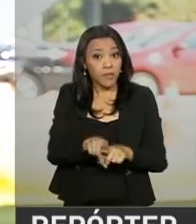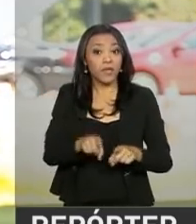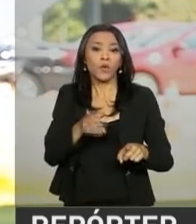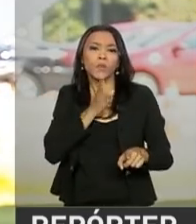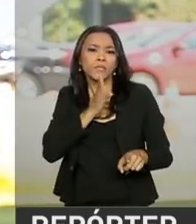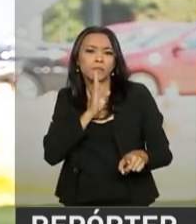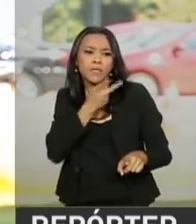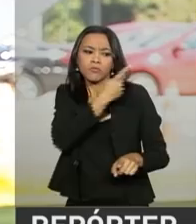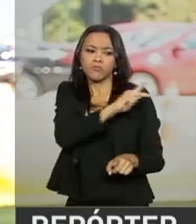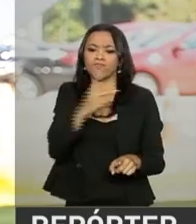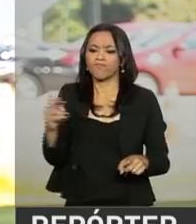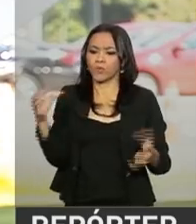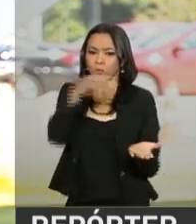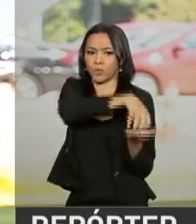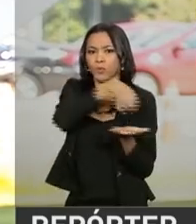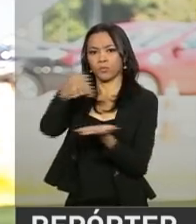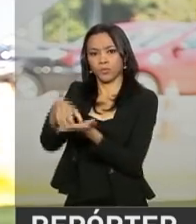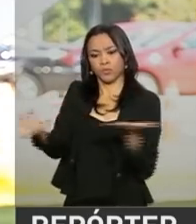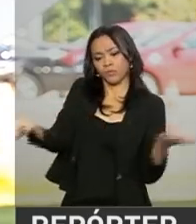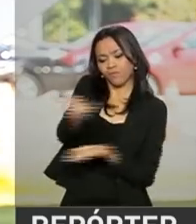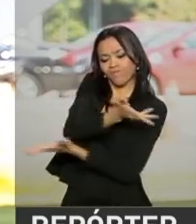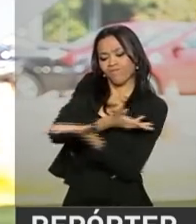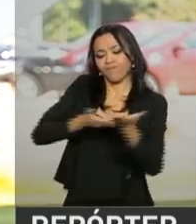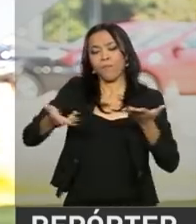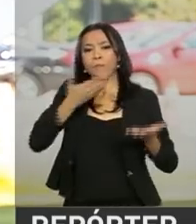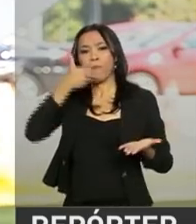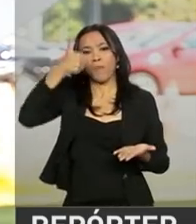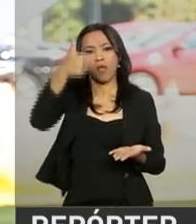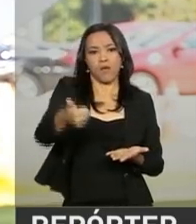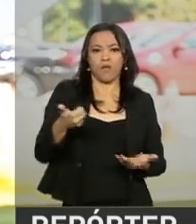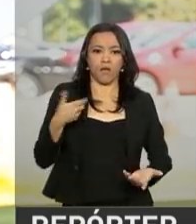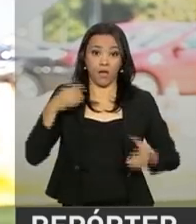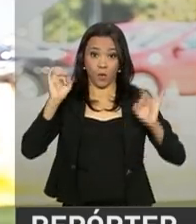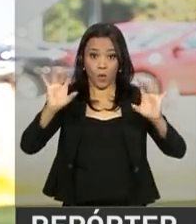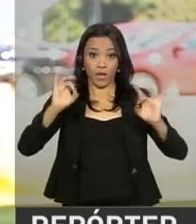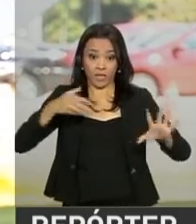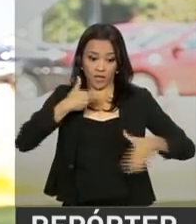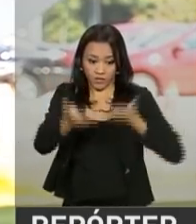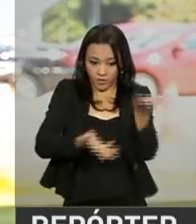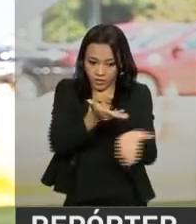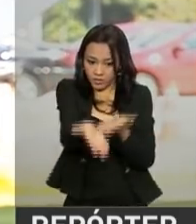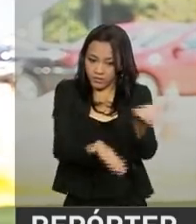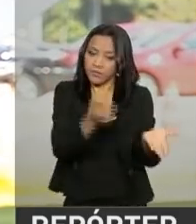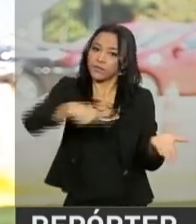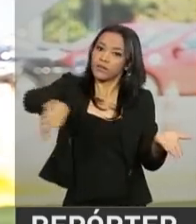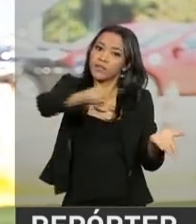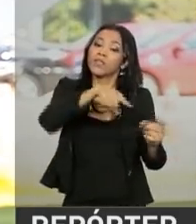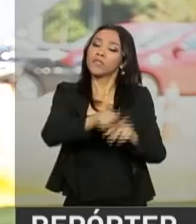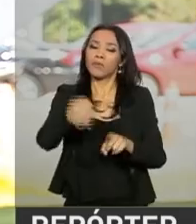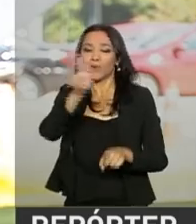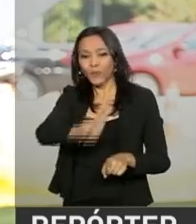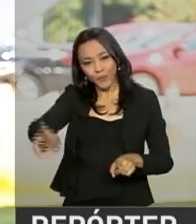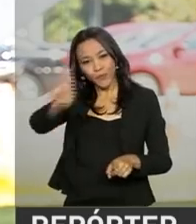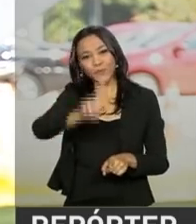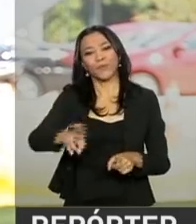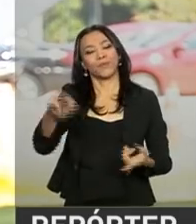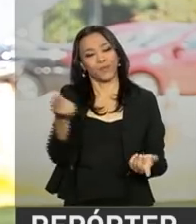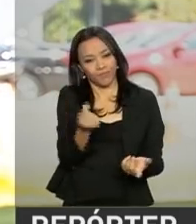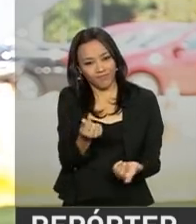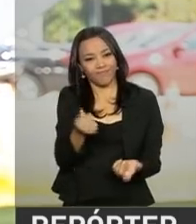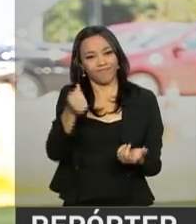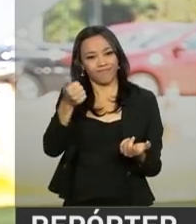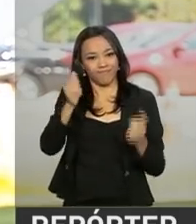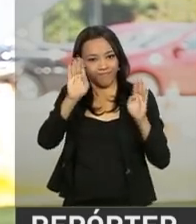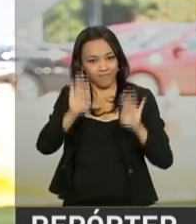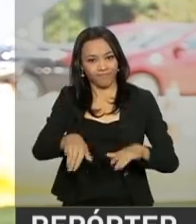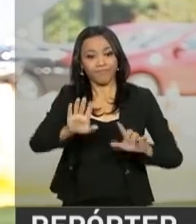de conhecimentos entre os dois órgãos para melhorar a qualidade dos serviços prestados aos brasileiros e o uso eficiente dos recursos públicos.